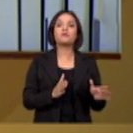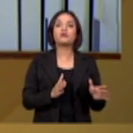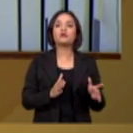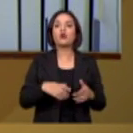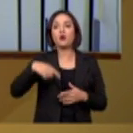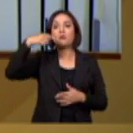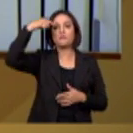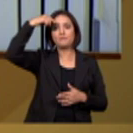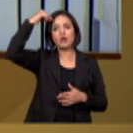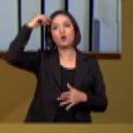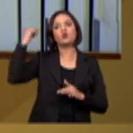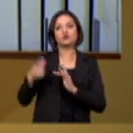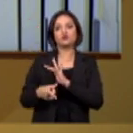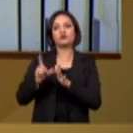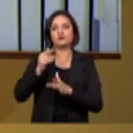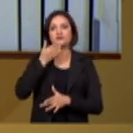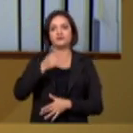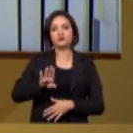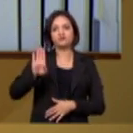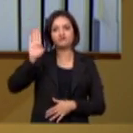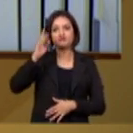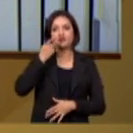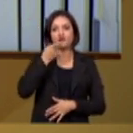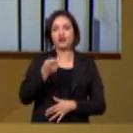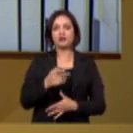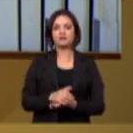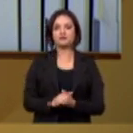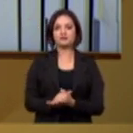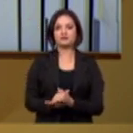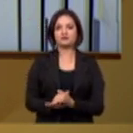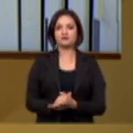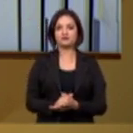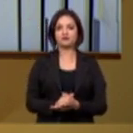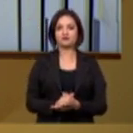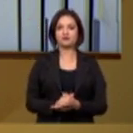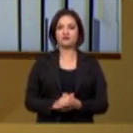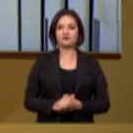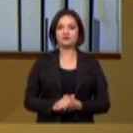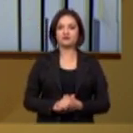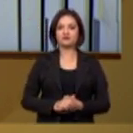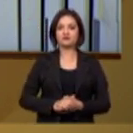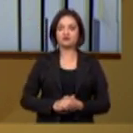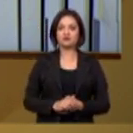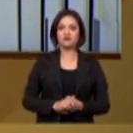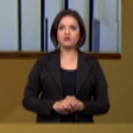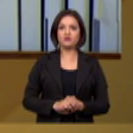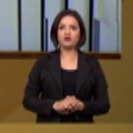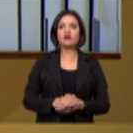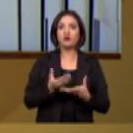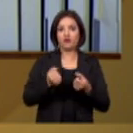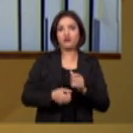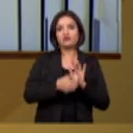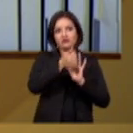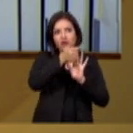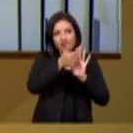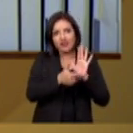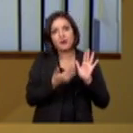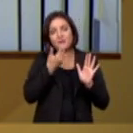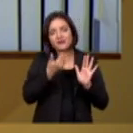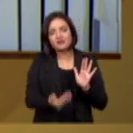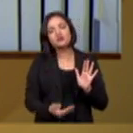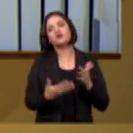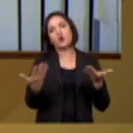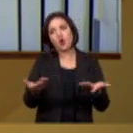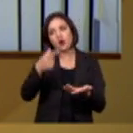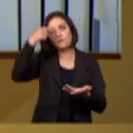o ministro luís roberto havia pedido a palavra então pela ordem da da chamada aqui do pedido seu passo